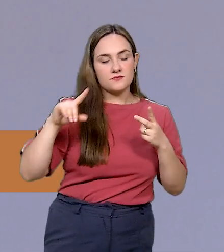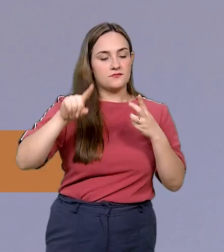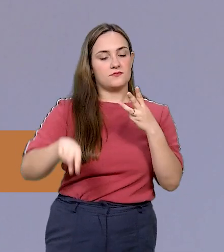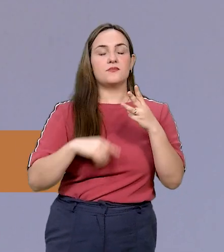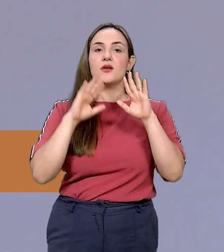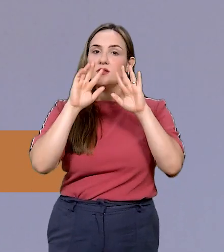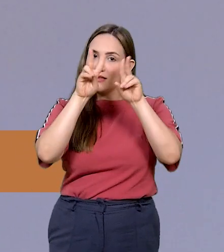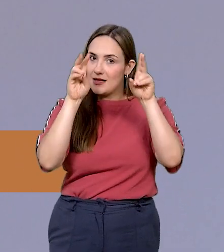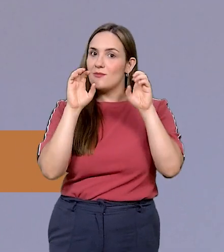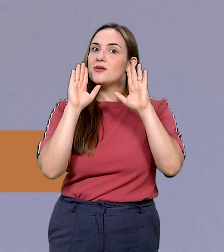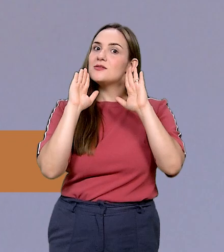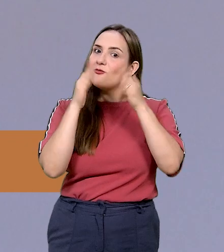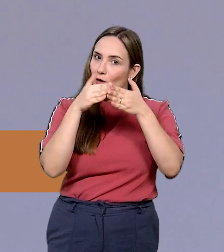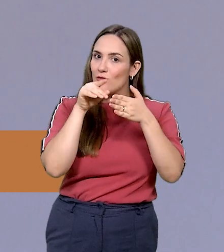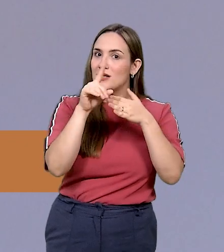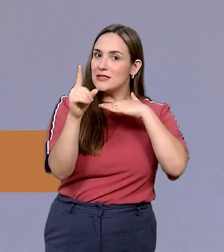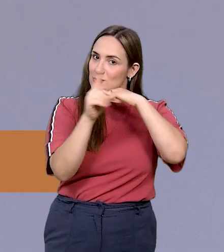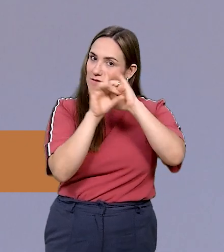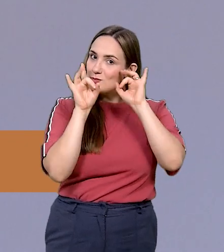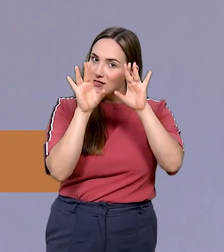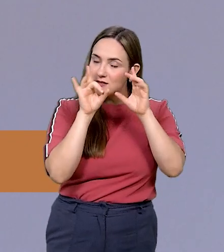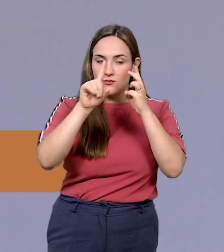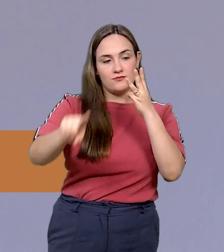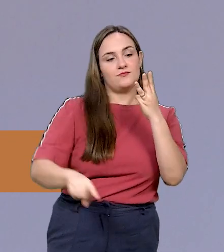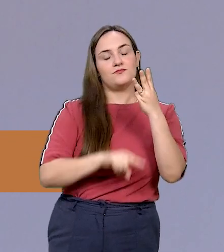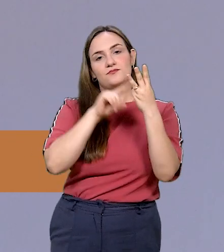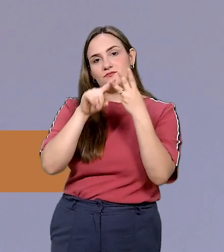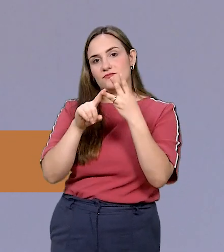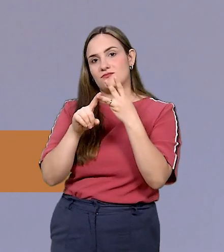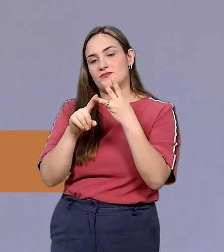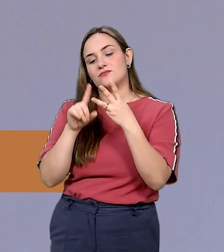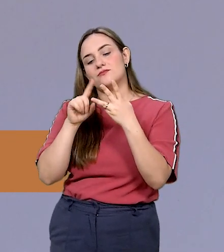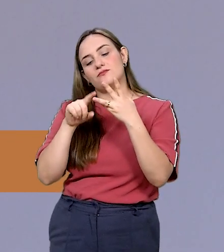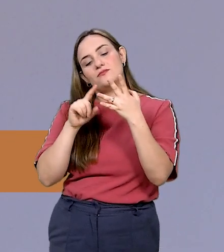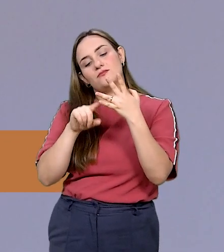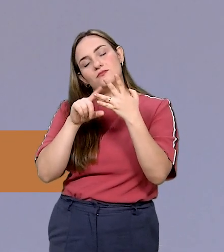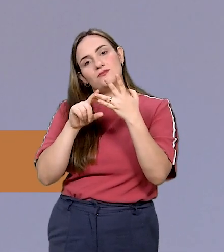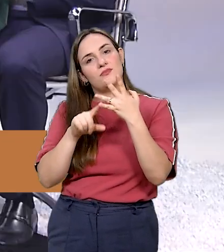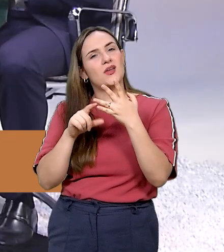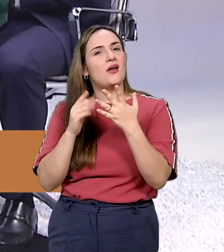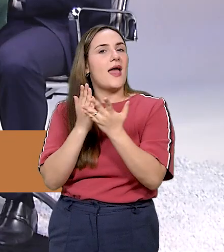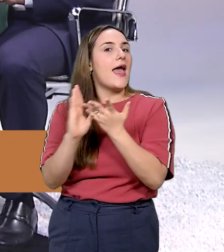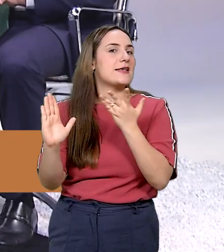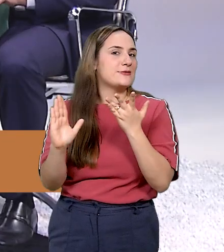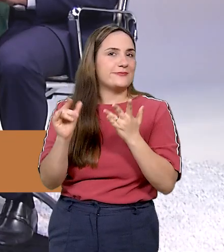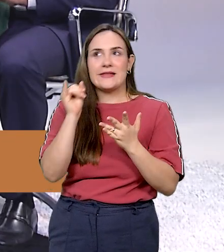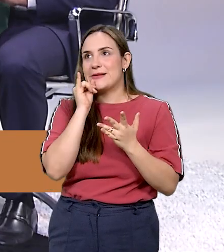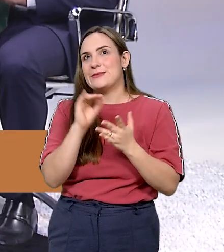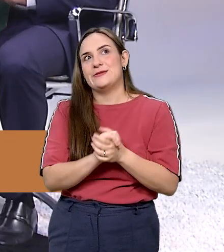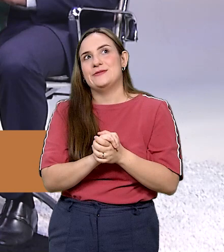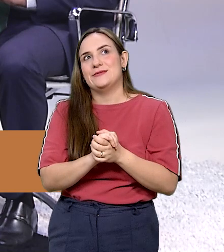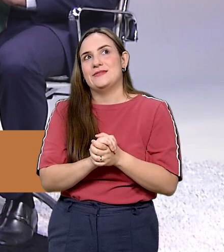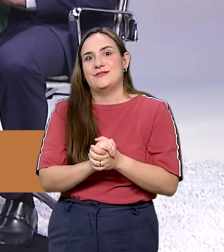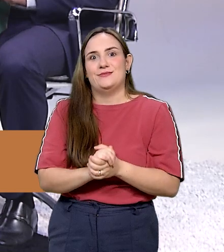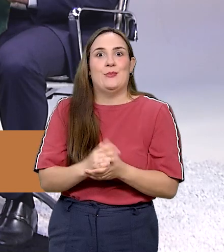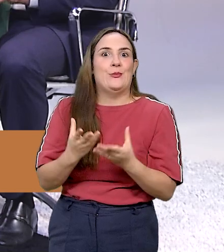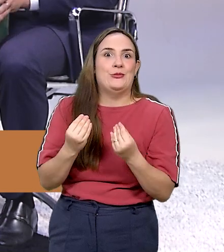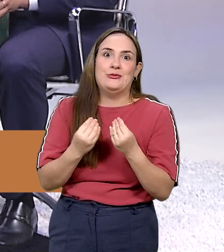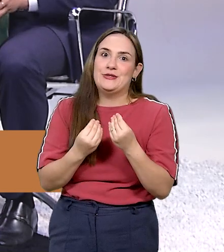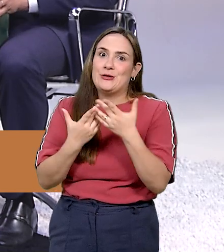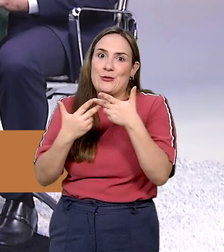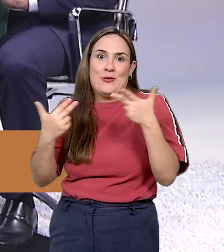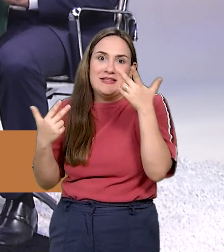infância, outro núcleo específico de atendimento. Aí o residual é aquilo que sobra. Então, assim, é uma parte